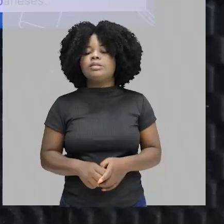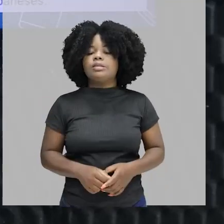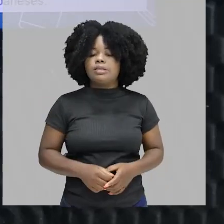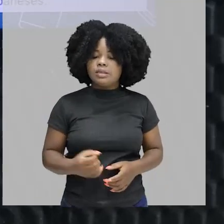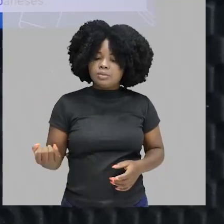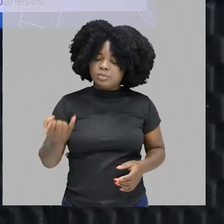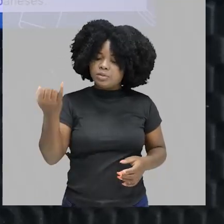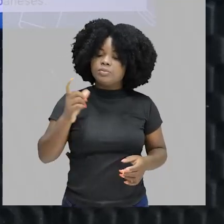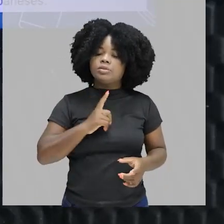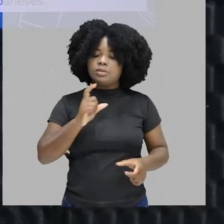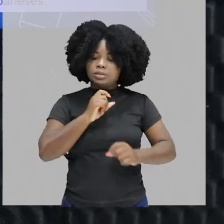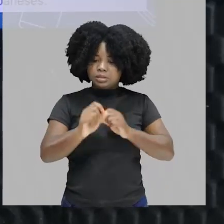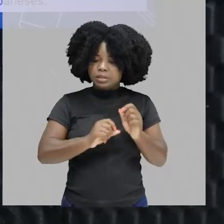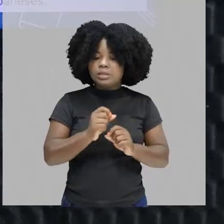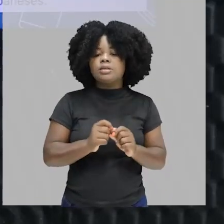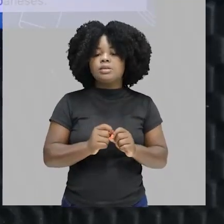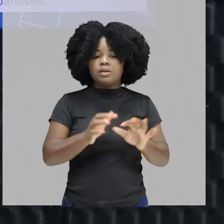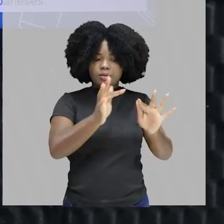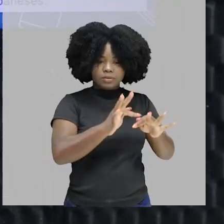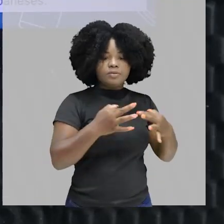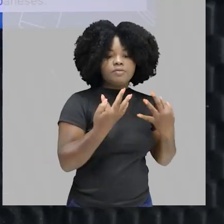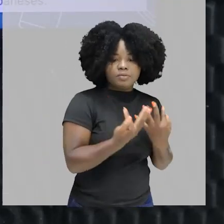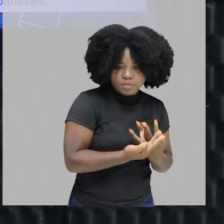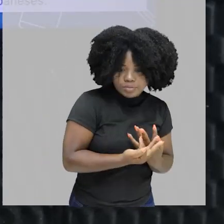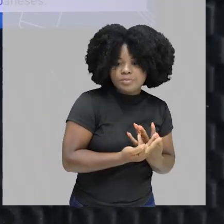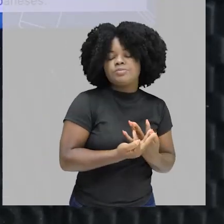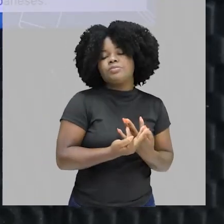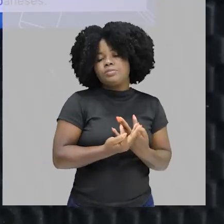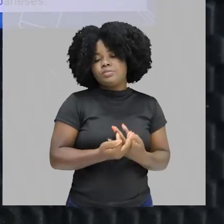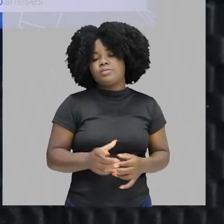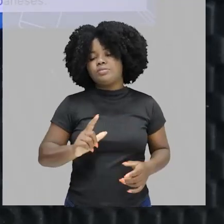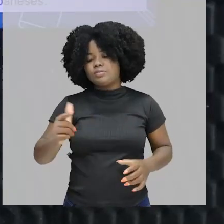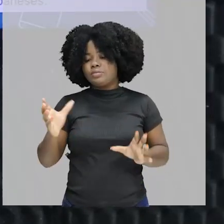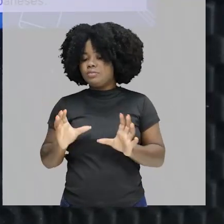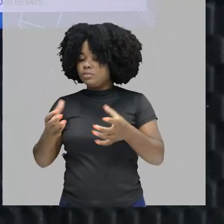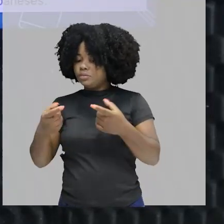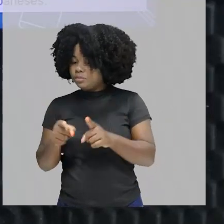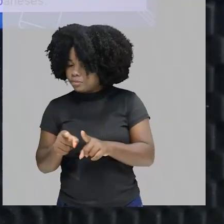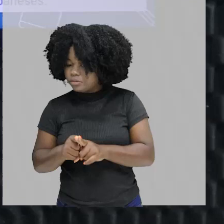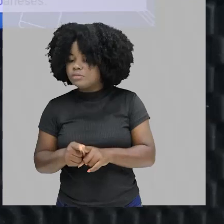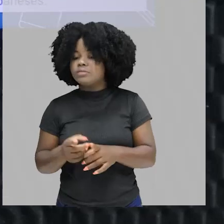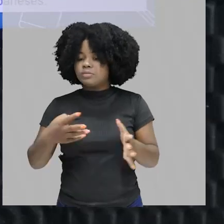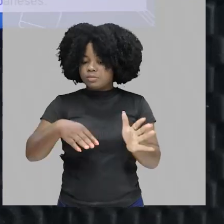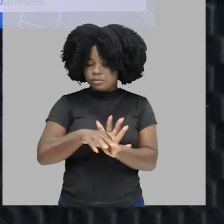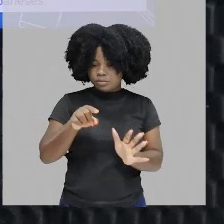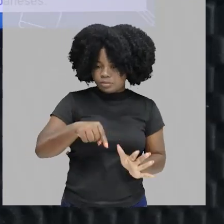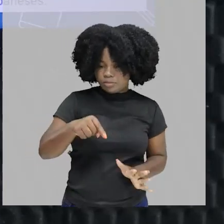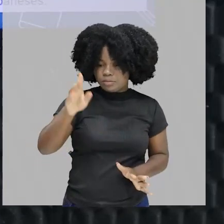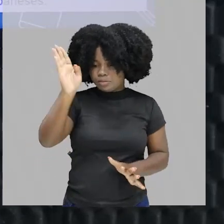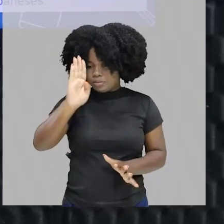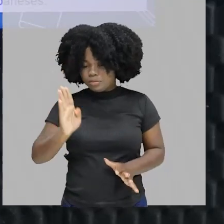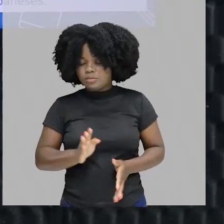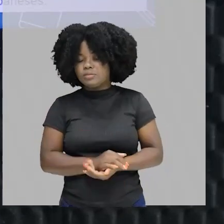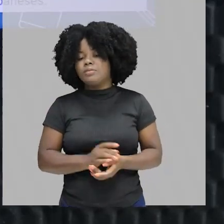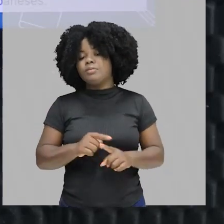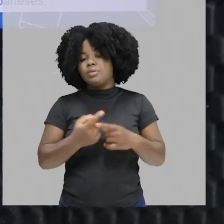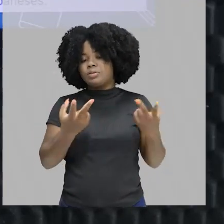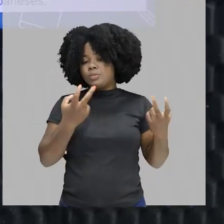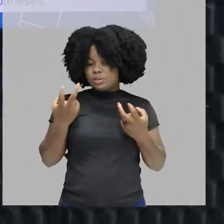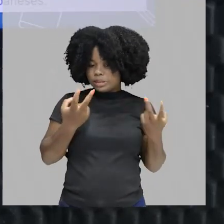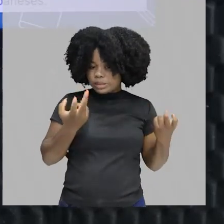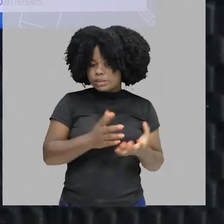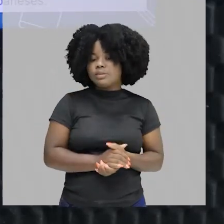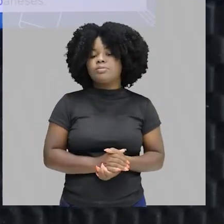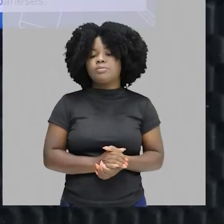Aikel, por exemplo, vem de famílias libanesas. Existem outros grupos também que vieram aqui em menor proporção, mas a gente vai perceber isso aqui vão ter